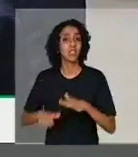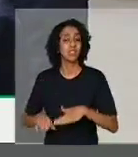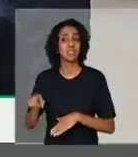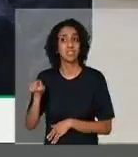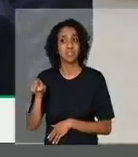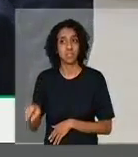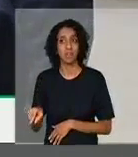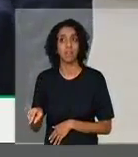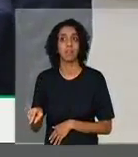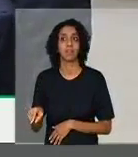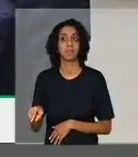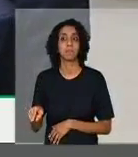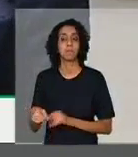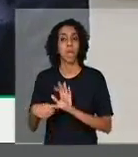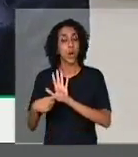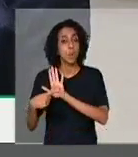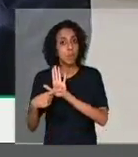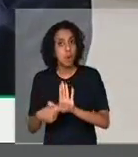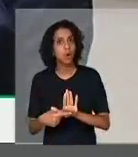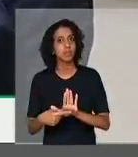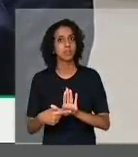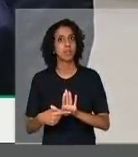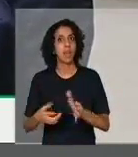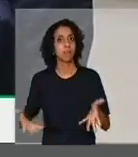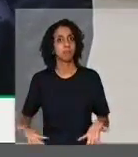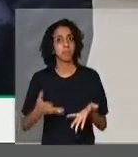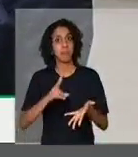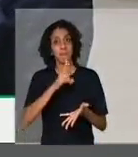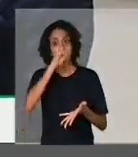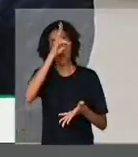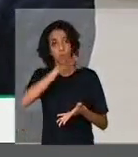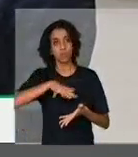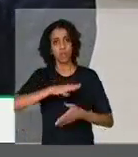são o cartão postal das feiras, dos eventos e das exposições. Obrigado, presidente.